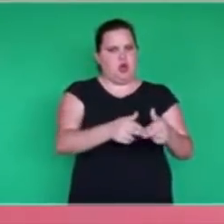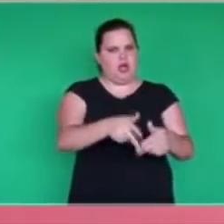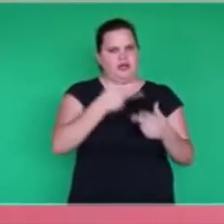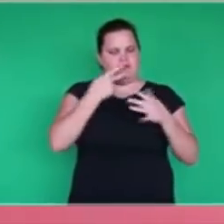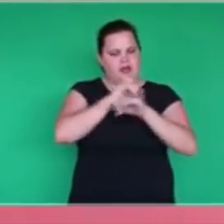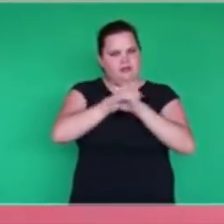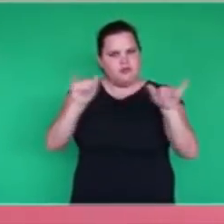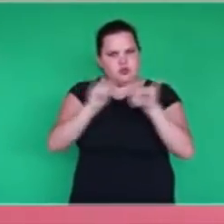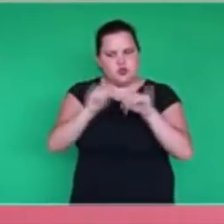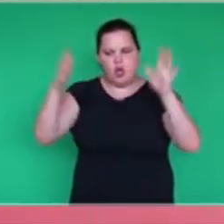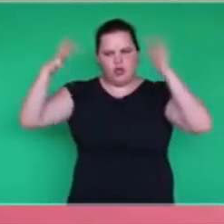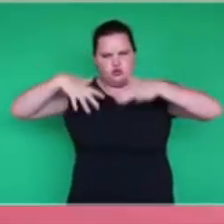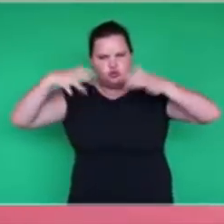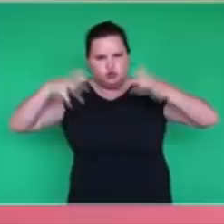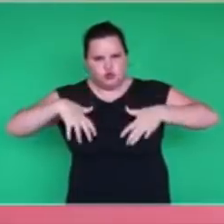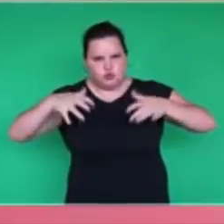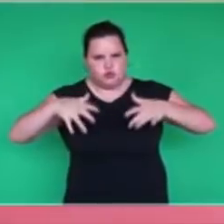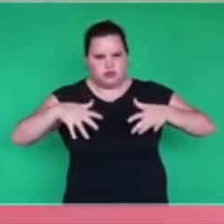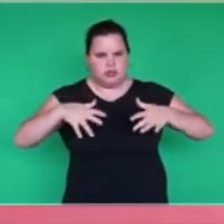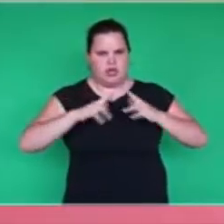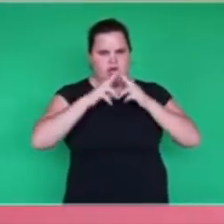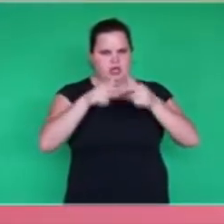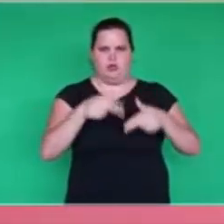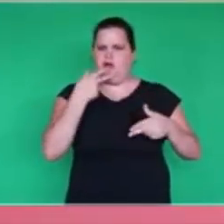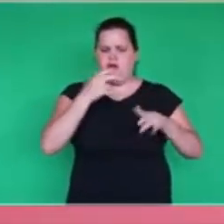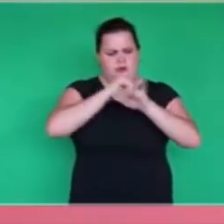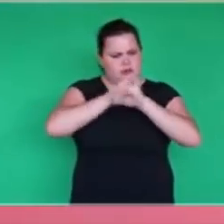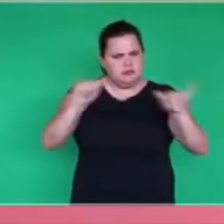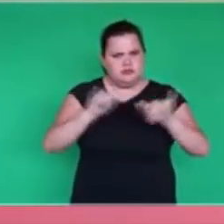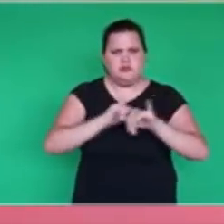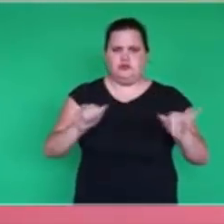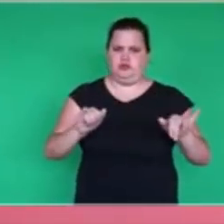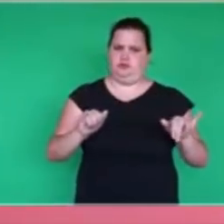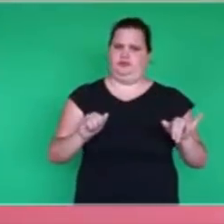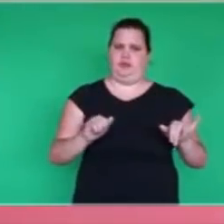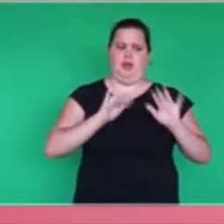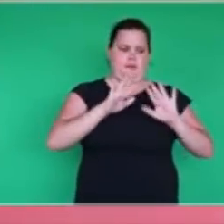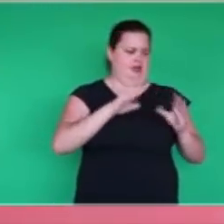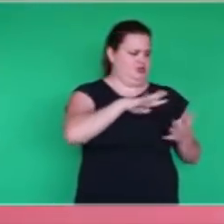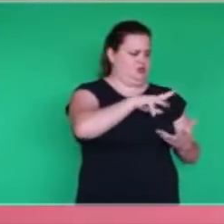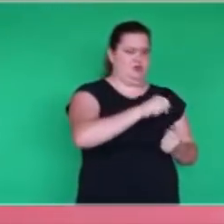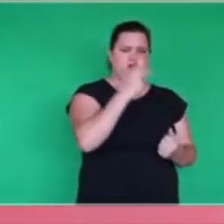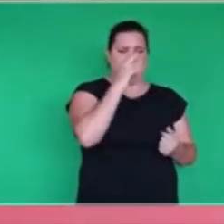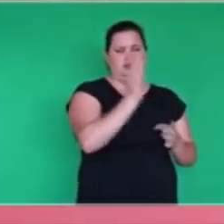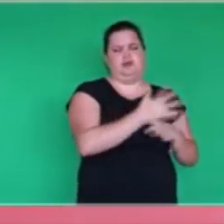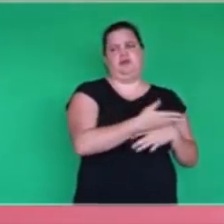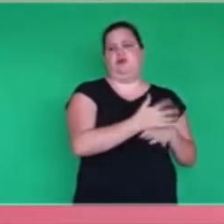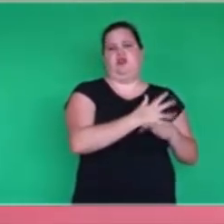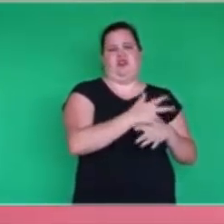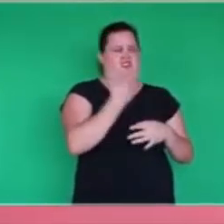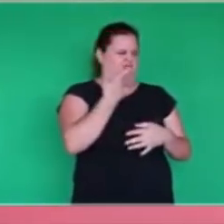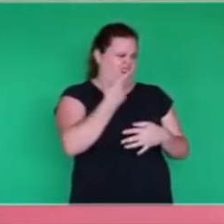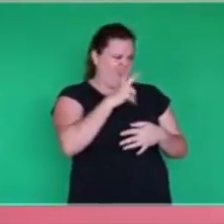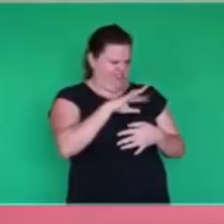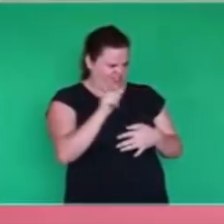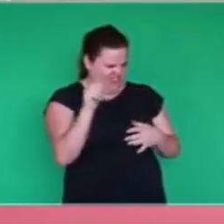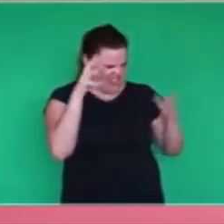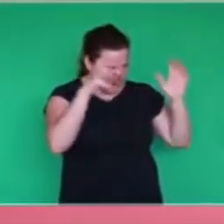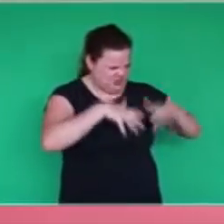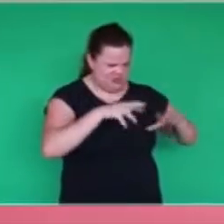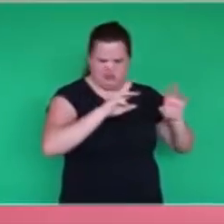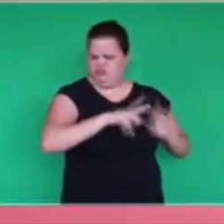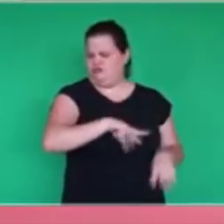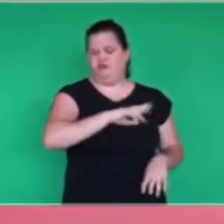falta de percepção do momento de Noé, primeiro não ouviu o que era profético. segundo não se preparou. E foi um mundo